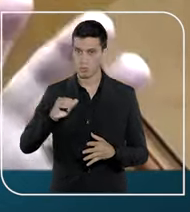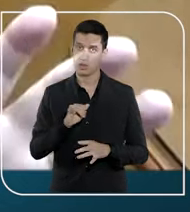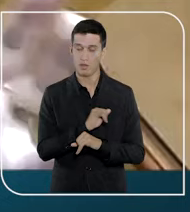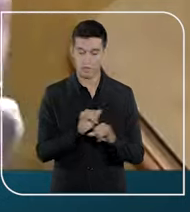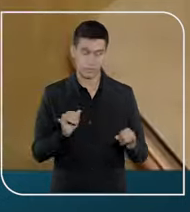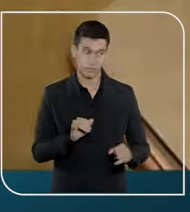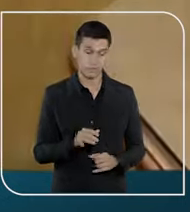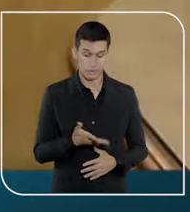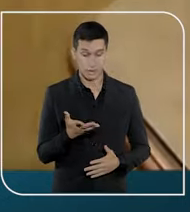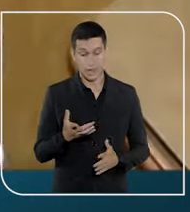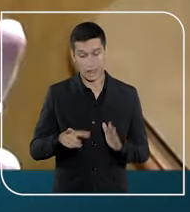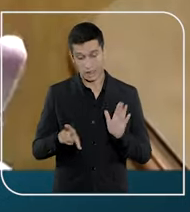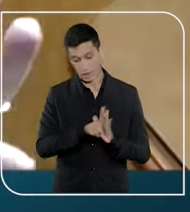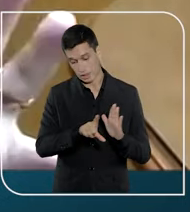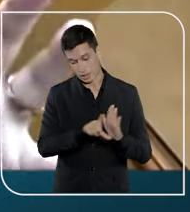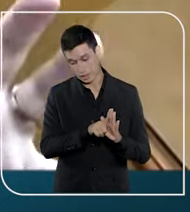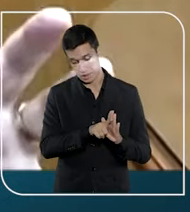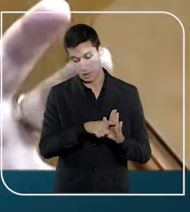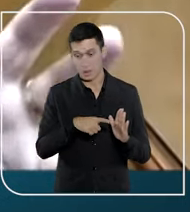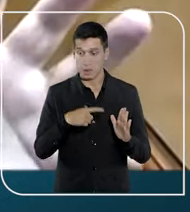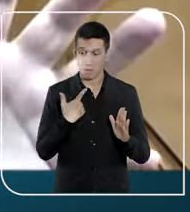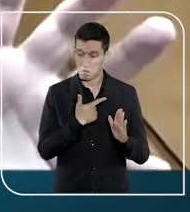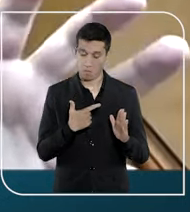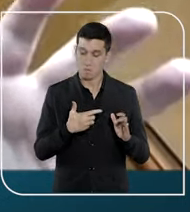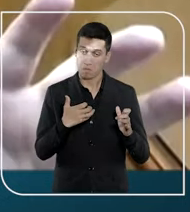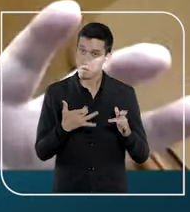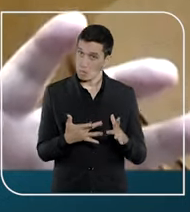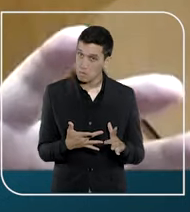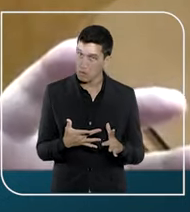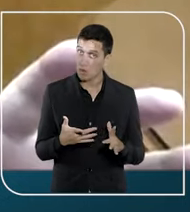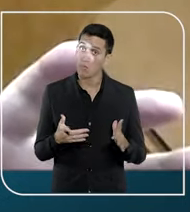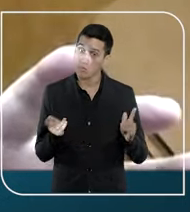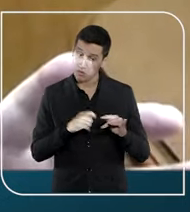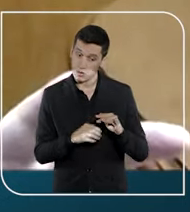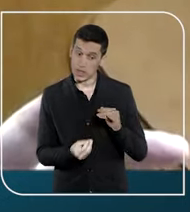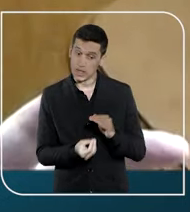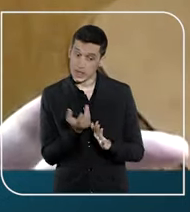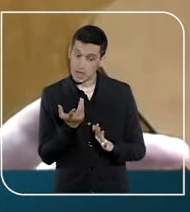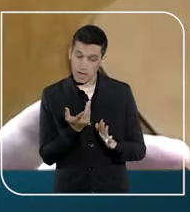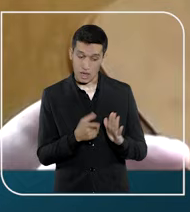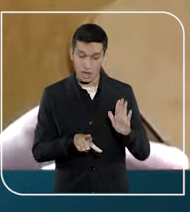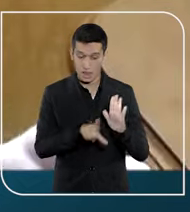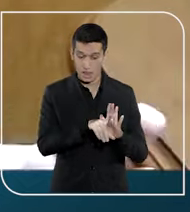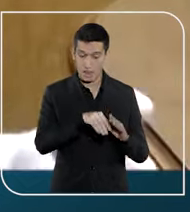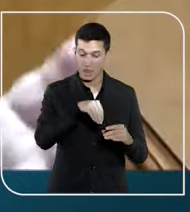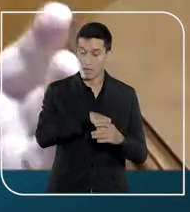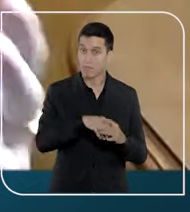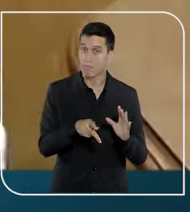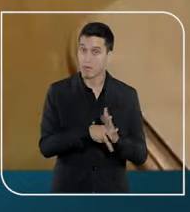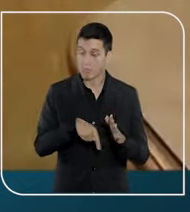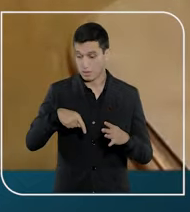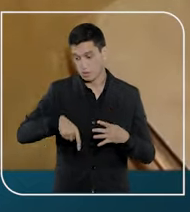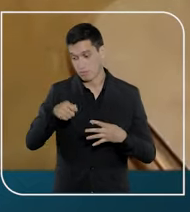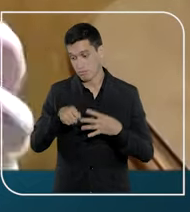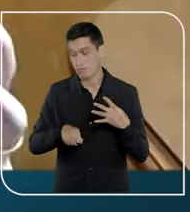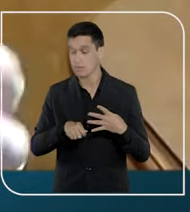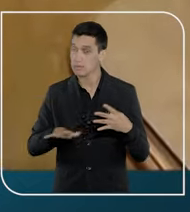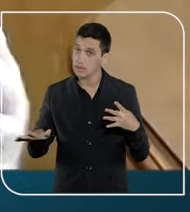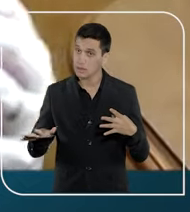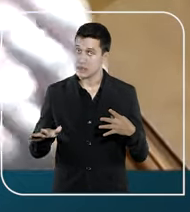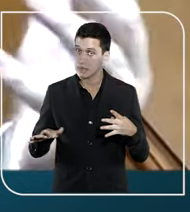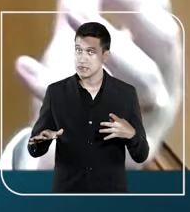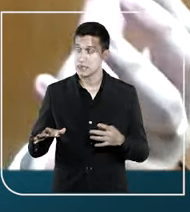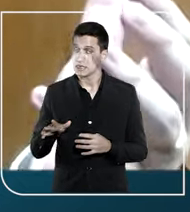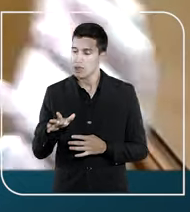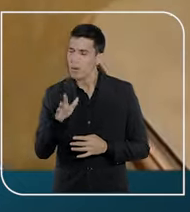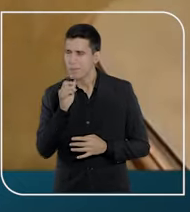ressalvas. Não podemos criar a ressalva pela jurisprudência. Fazendo um paralelo com